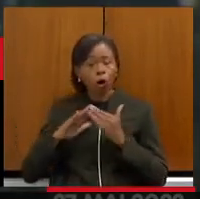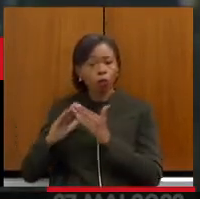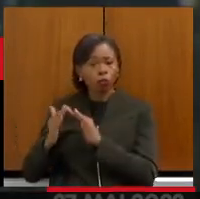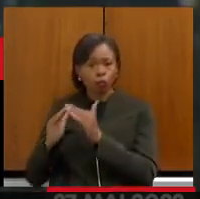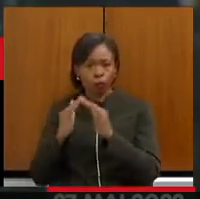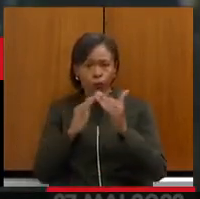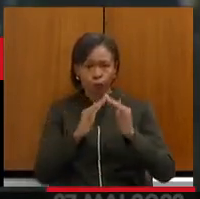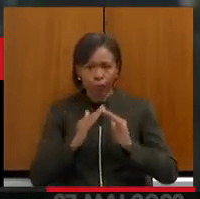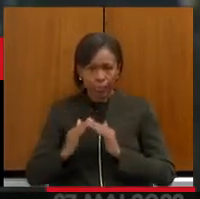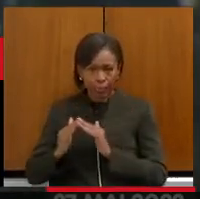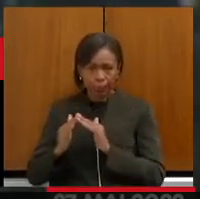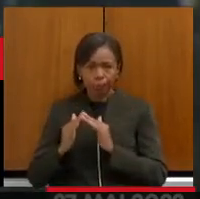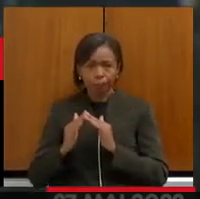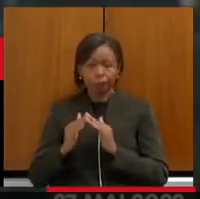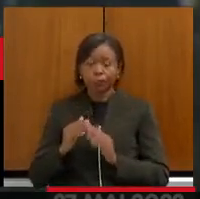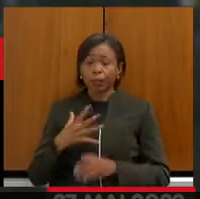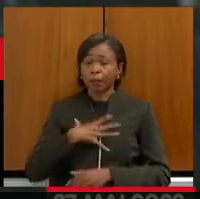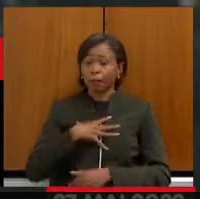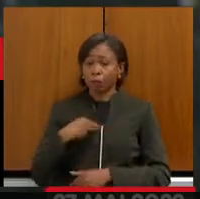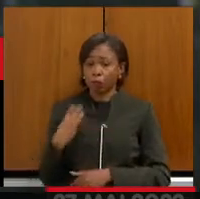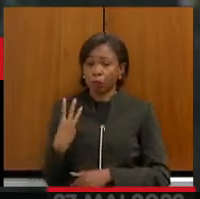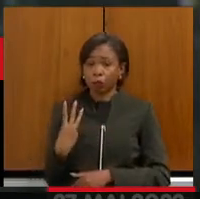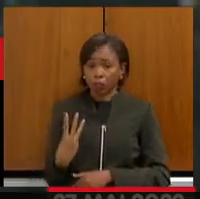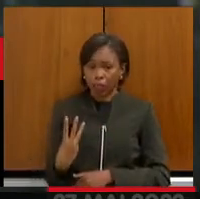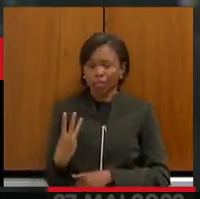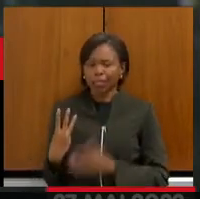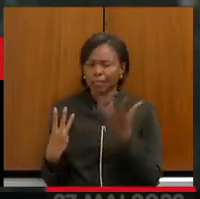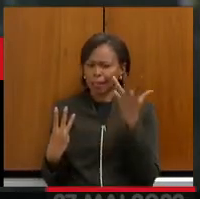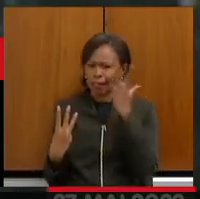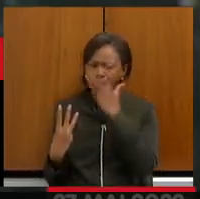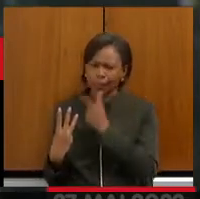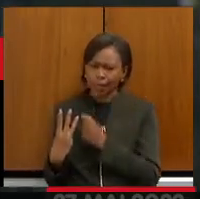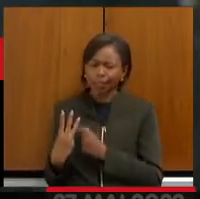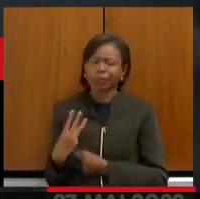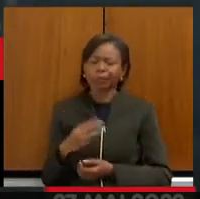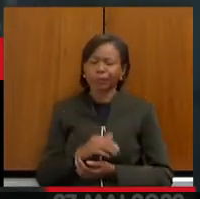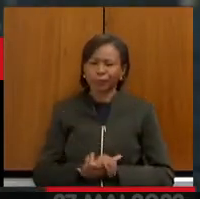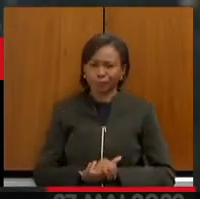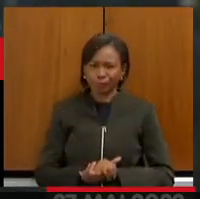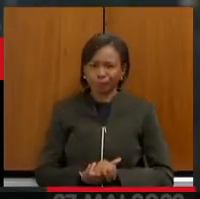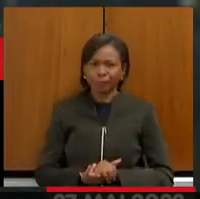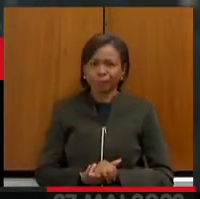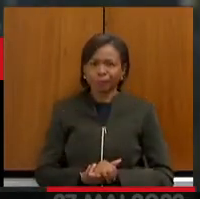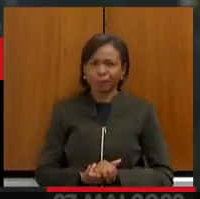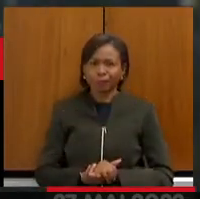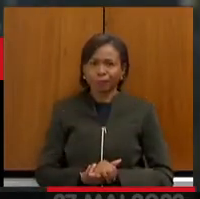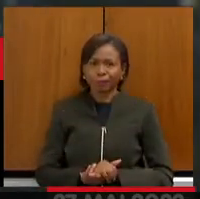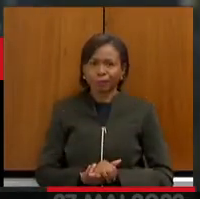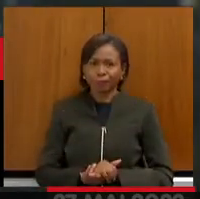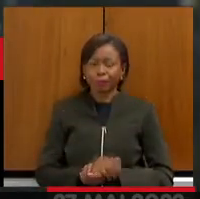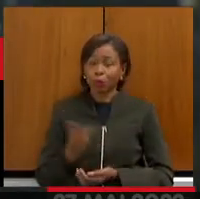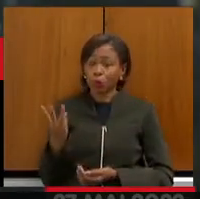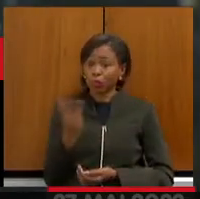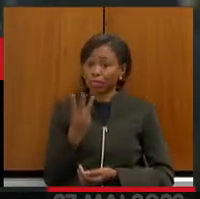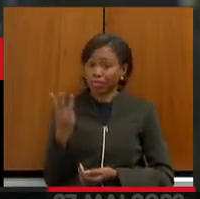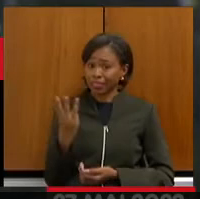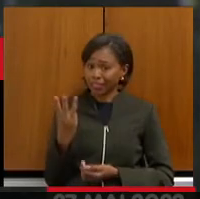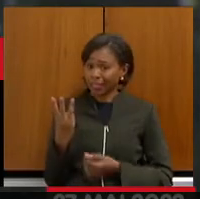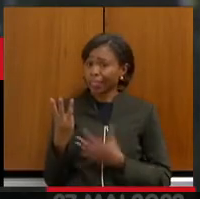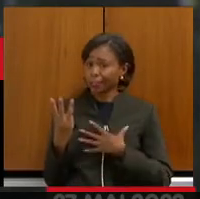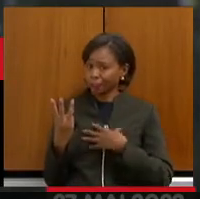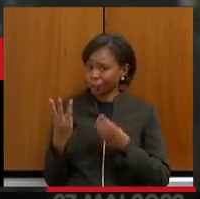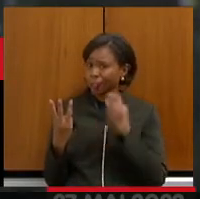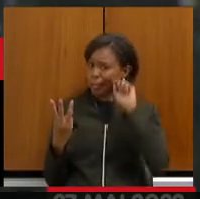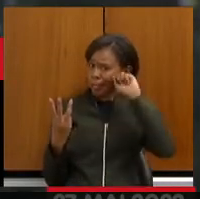Periferia 3 filhos lindos Marlon Marcos Mateus todos negros